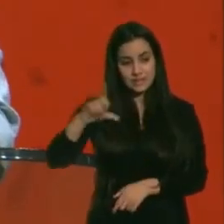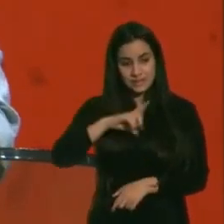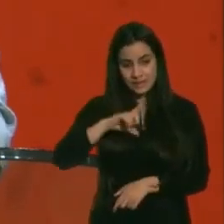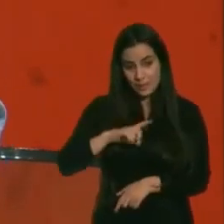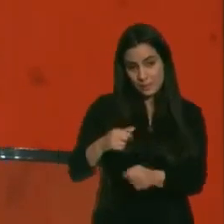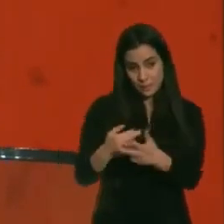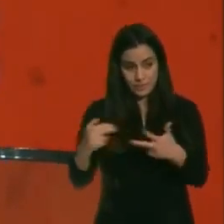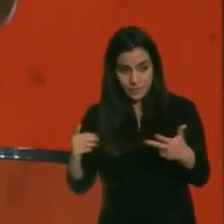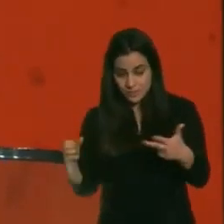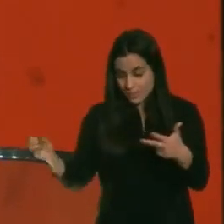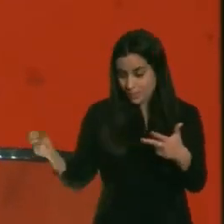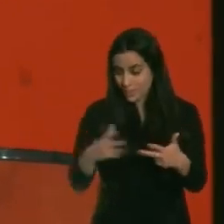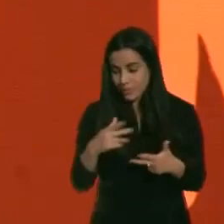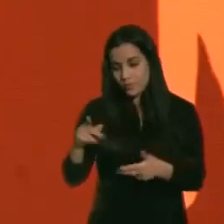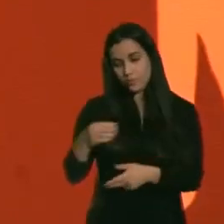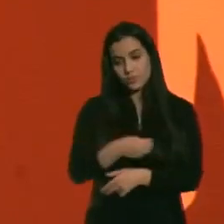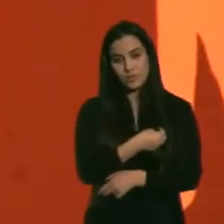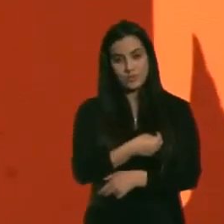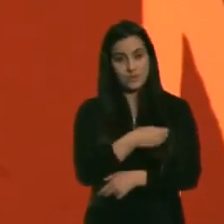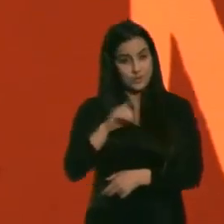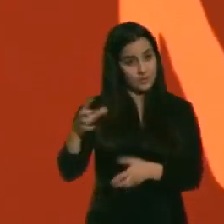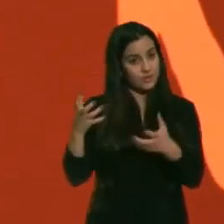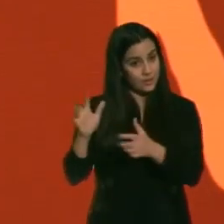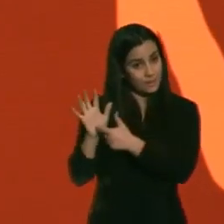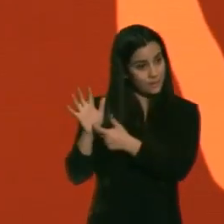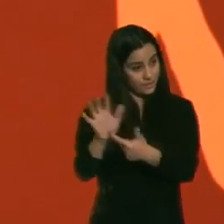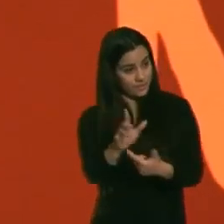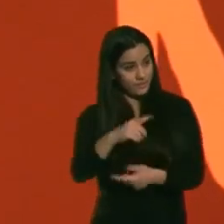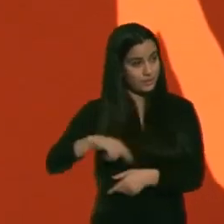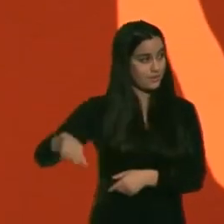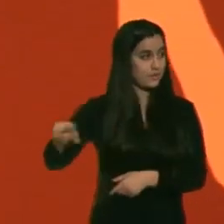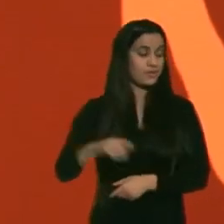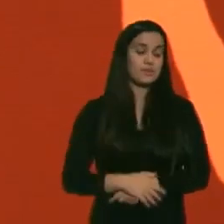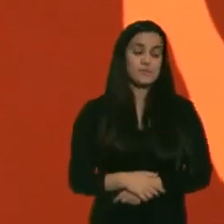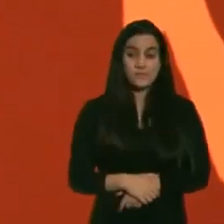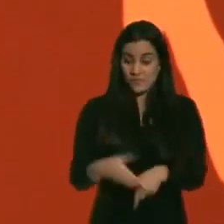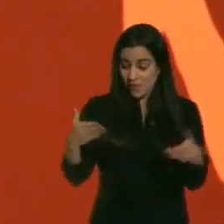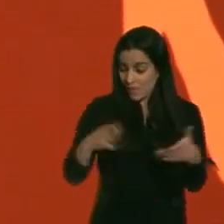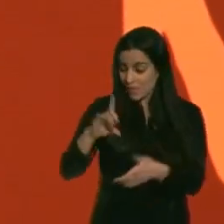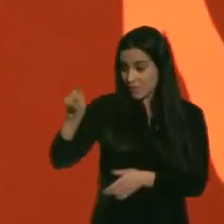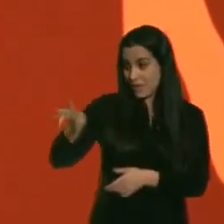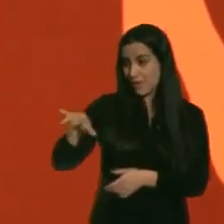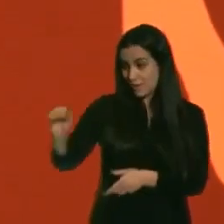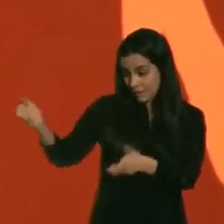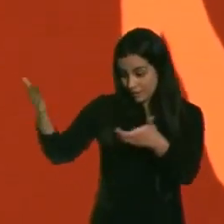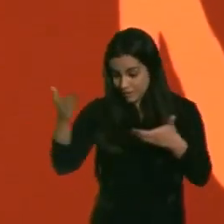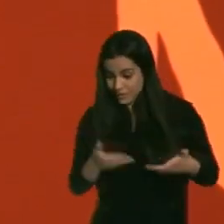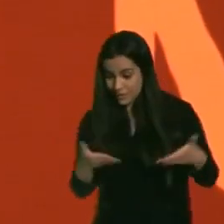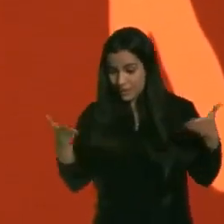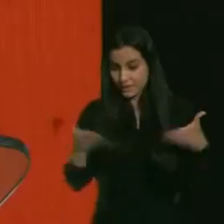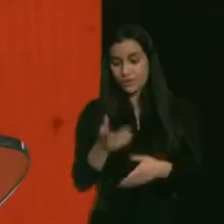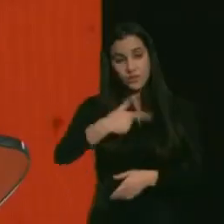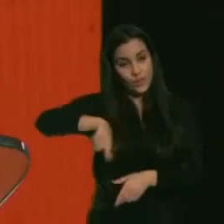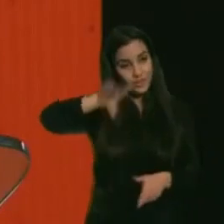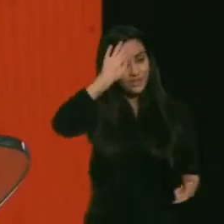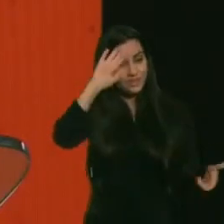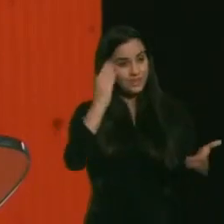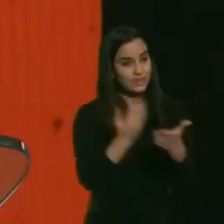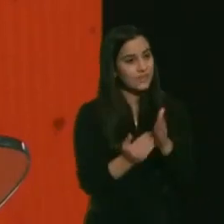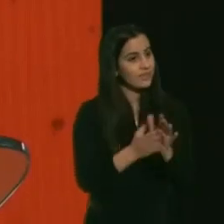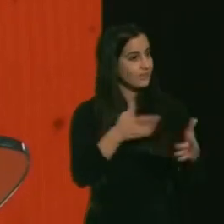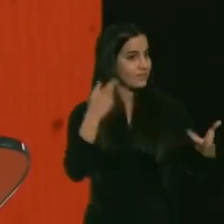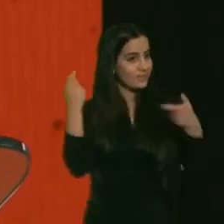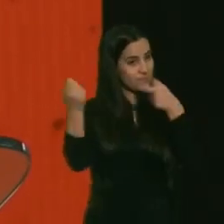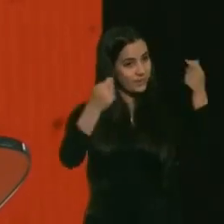vida. Ele quer se revelar a você. Hoje Deus vai nos visitar aqui. Quantos creem nisso?